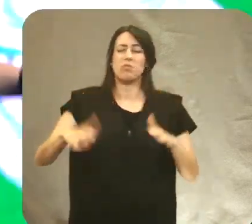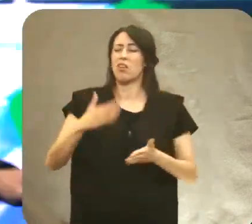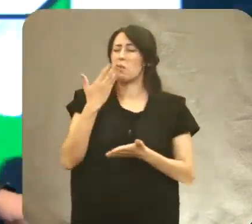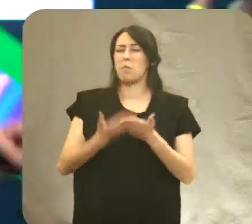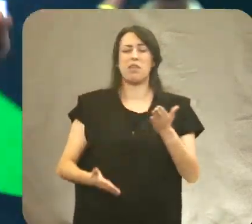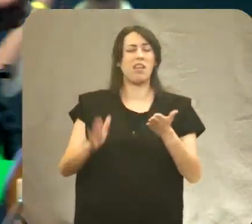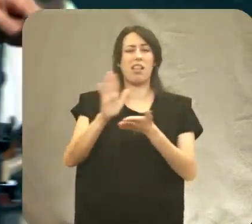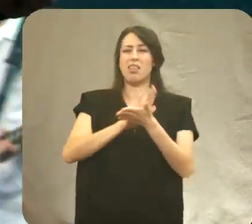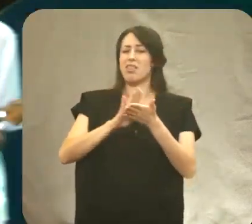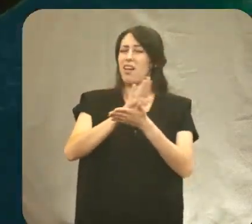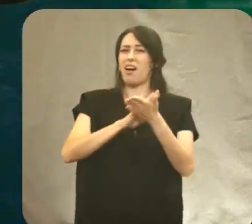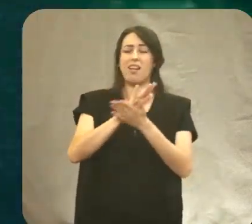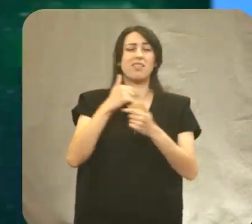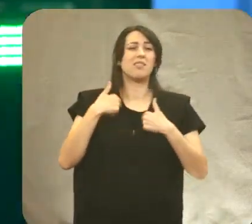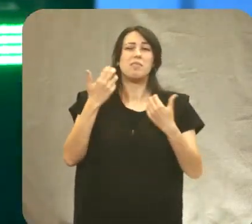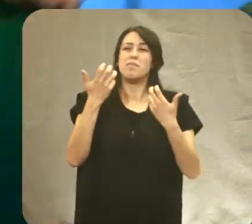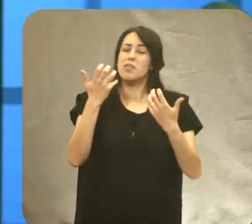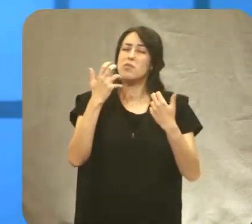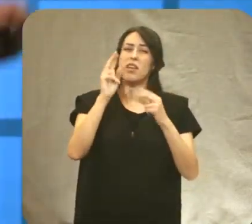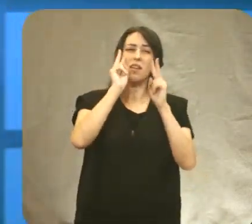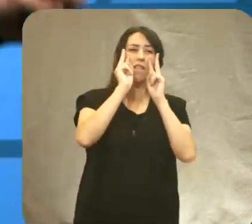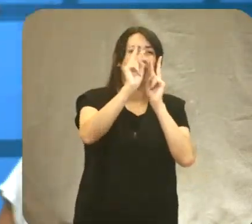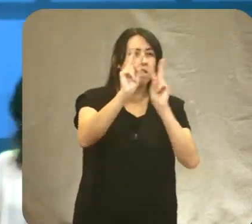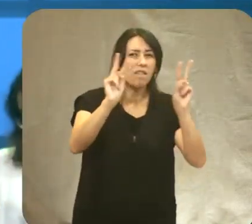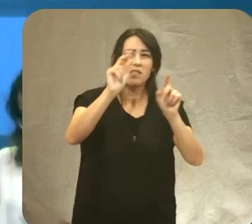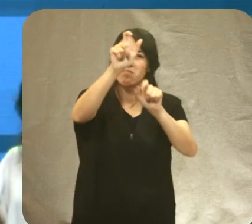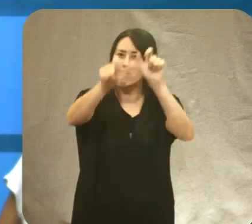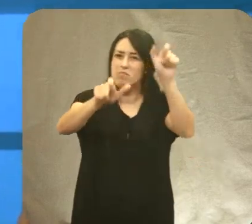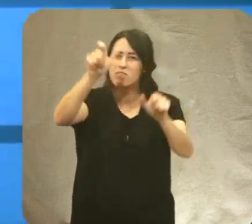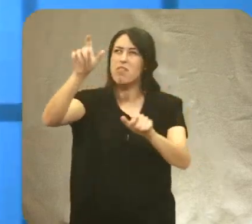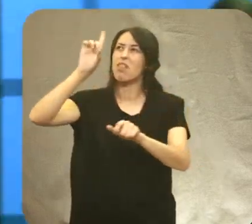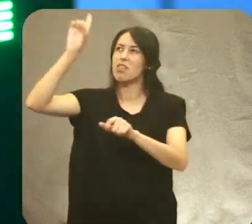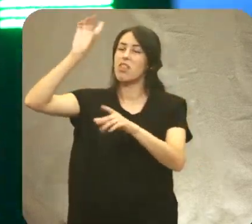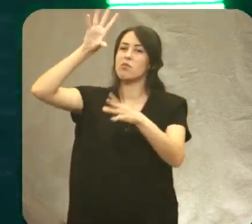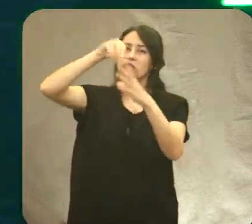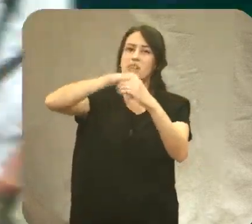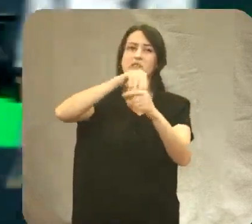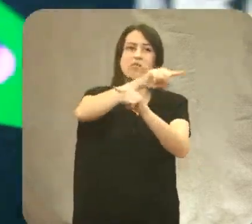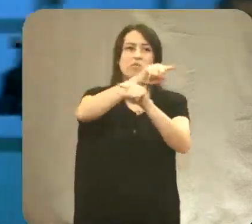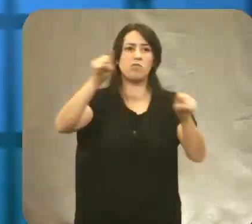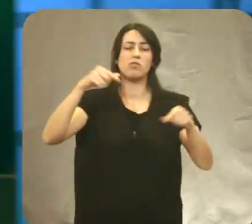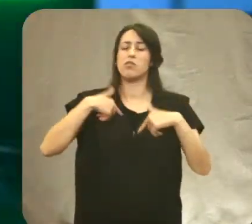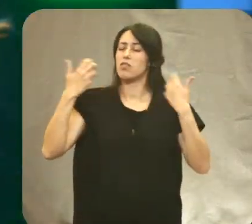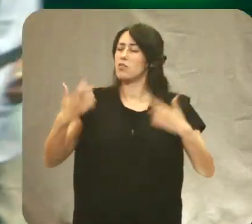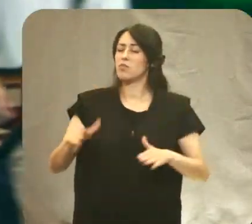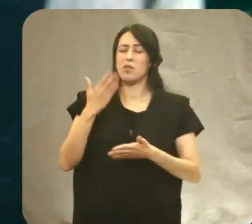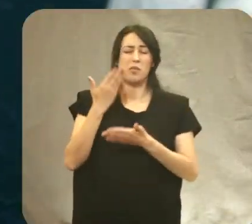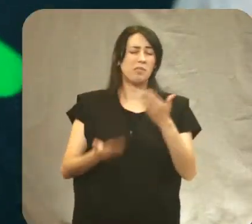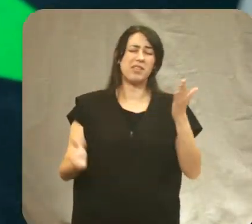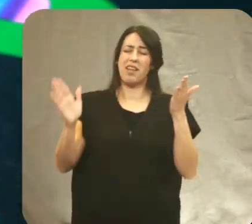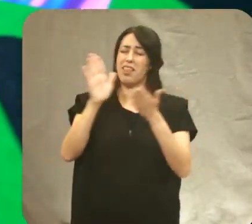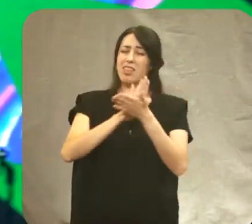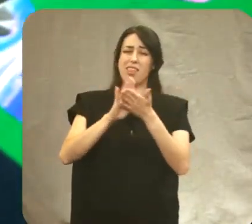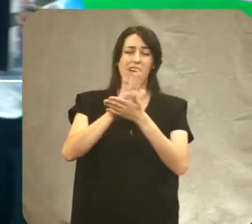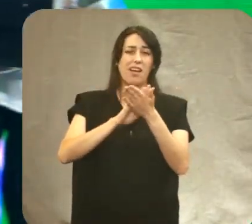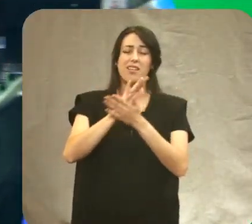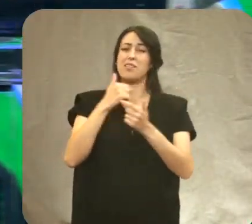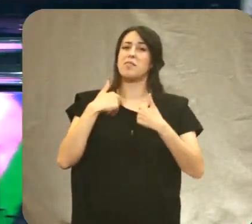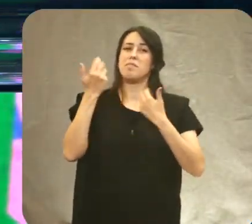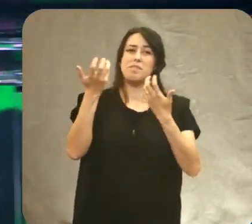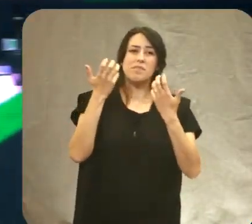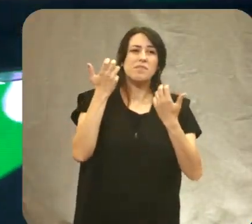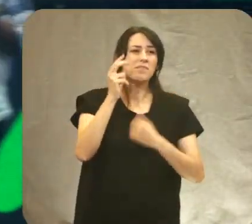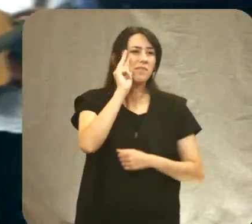perder nada. Eu quero ver Deus sendo revelado em você. Eu não quero perder nada, eu não quero perder nada. Eu quero ver Deus